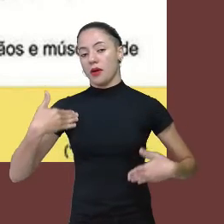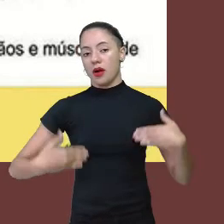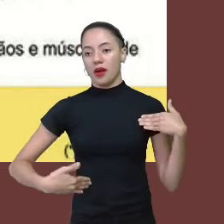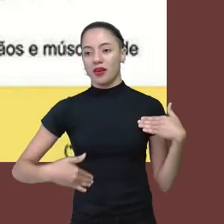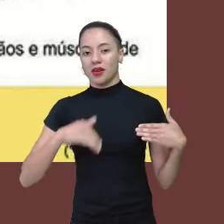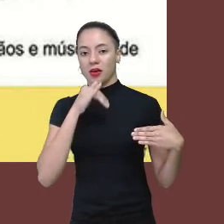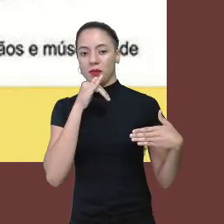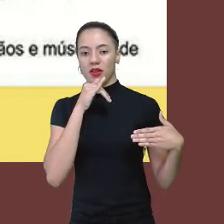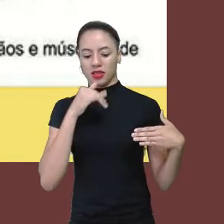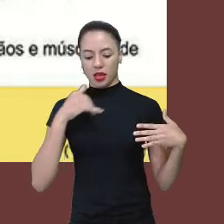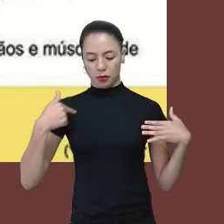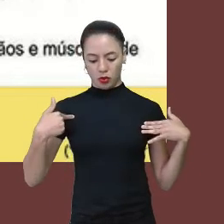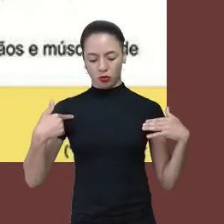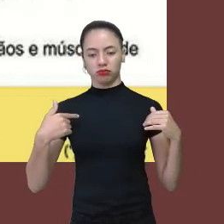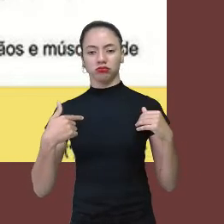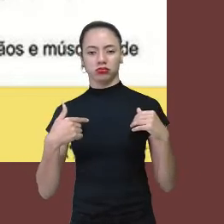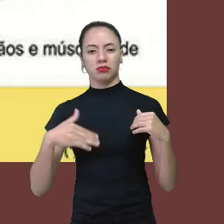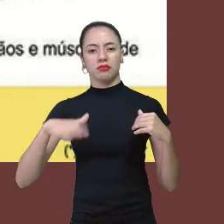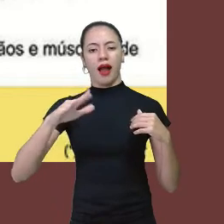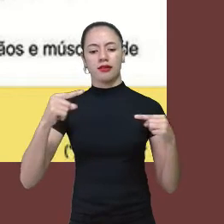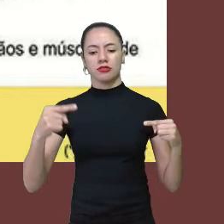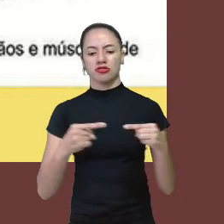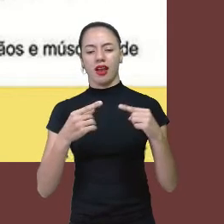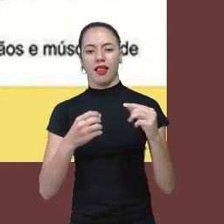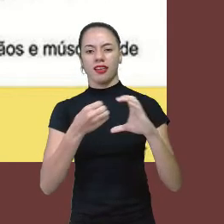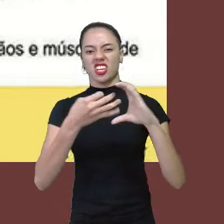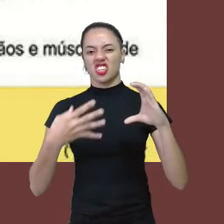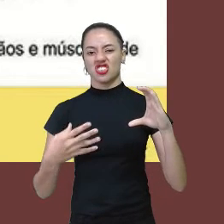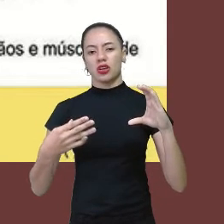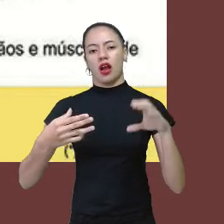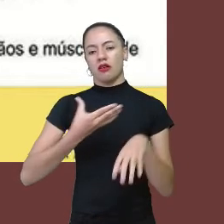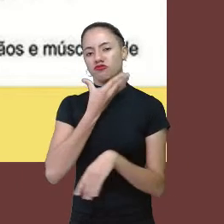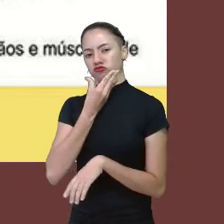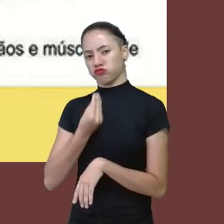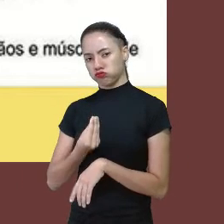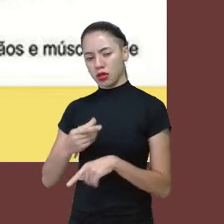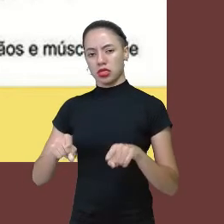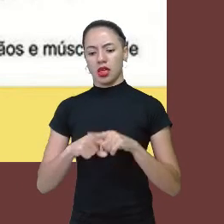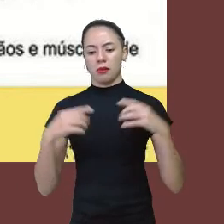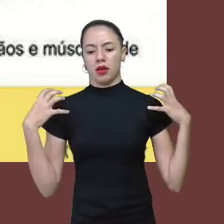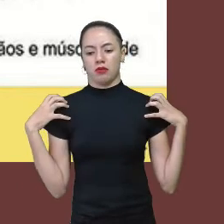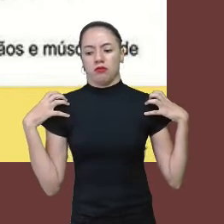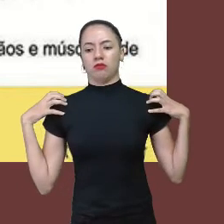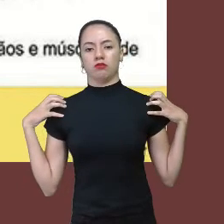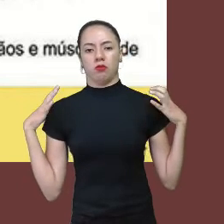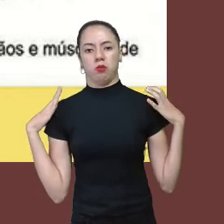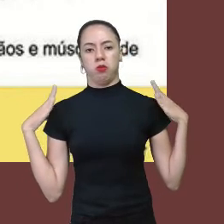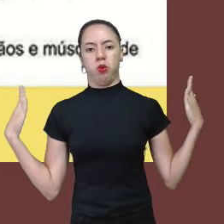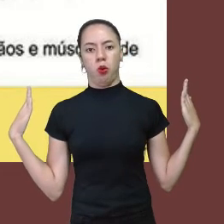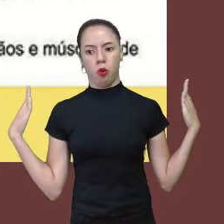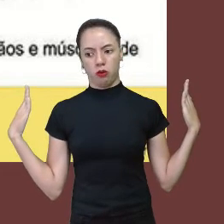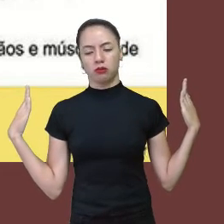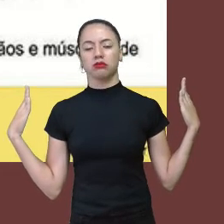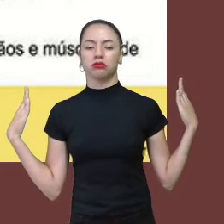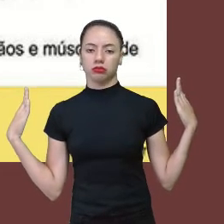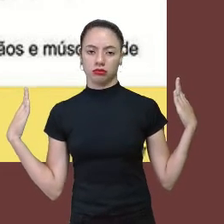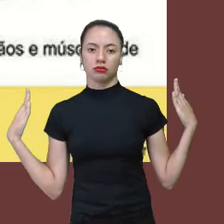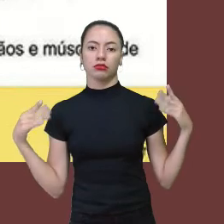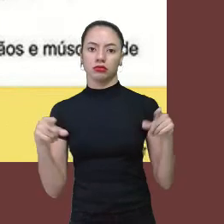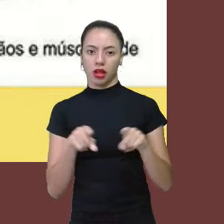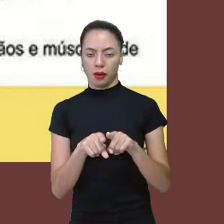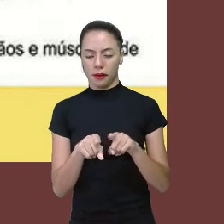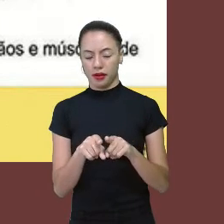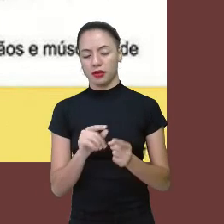formas mais masculinas, né? E o ombro ele começa a ficar mais largo, por exemplo, né? Então, é uma das feições.